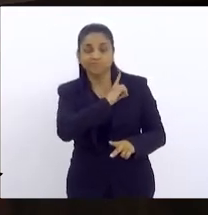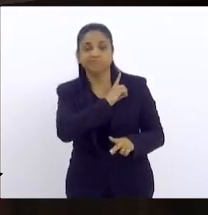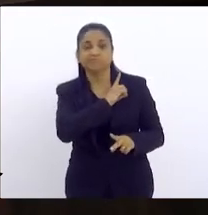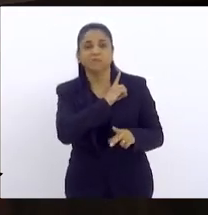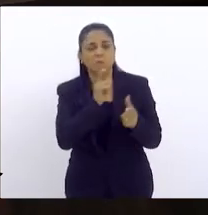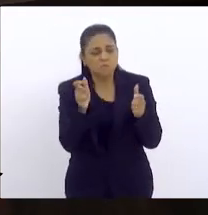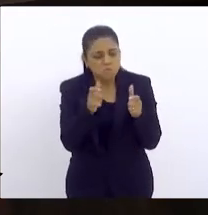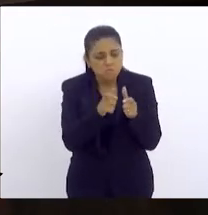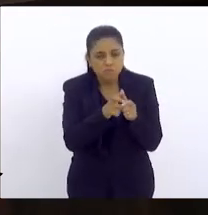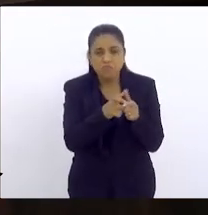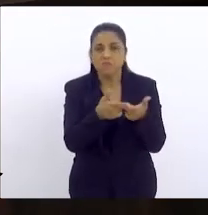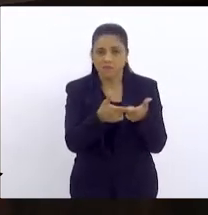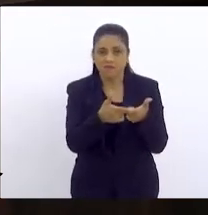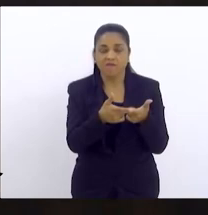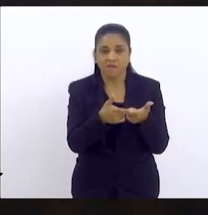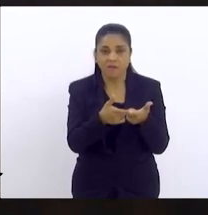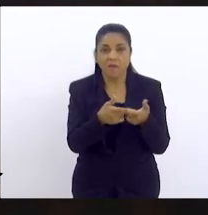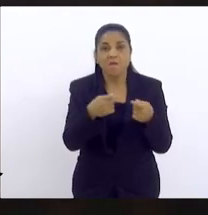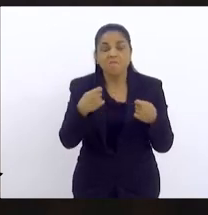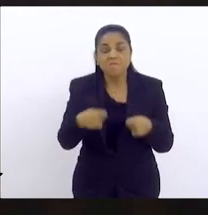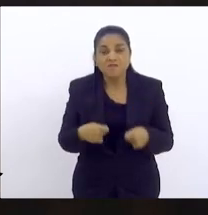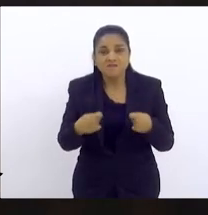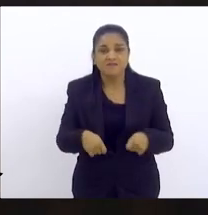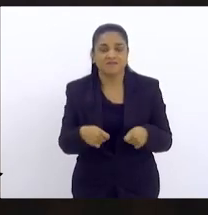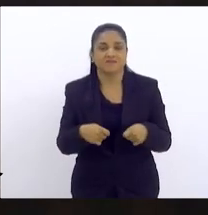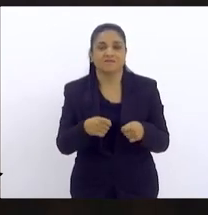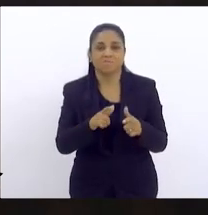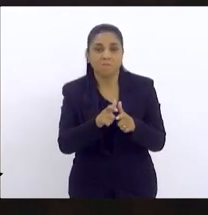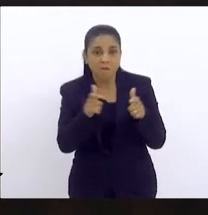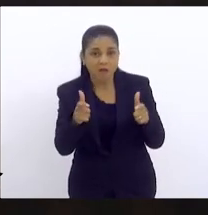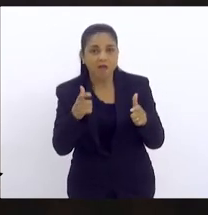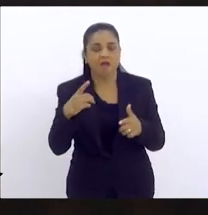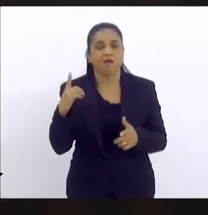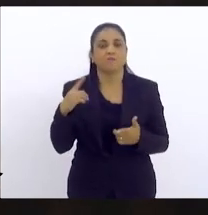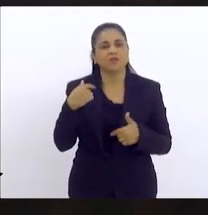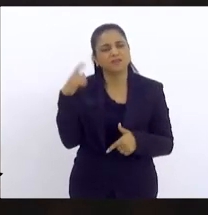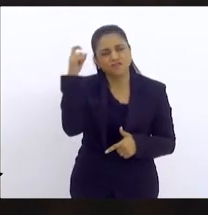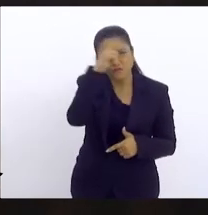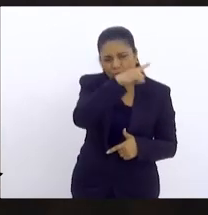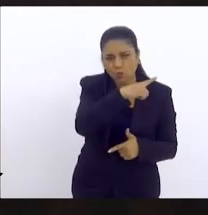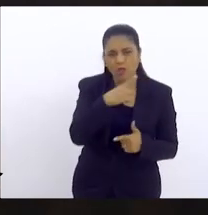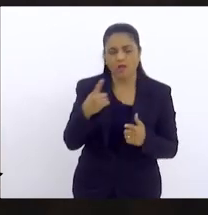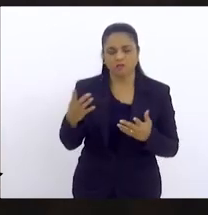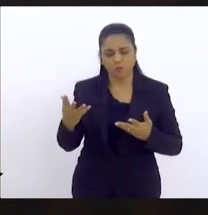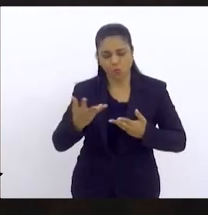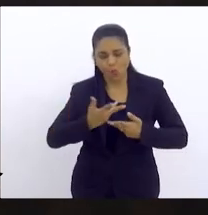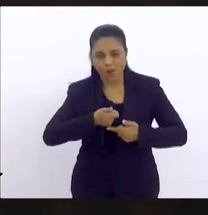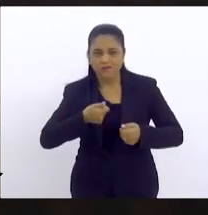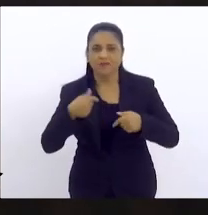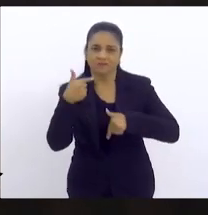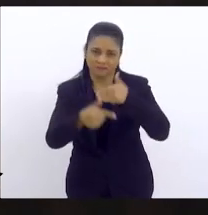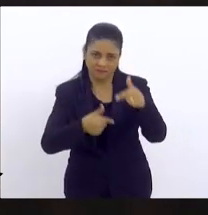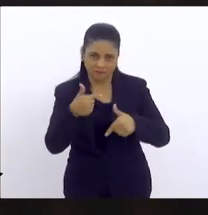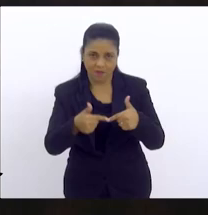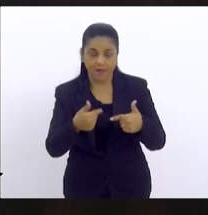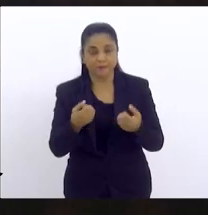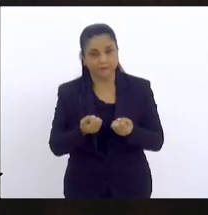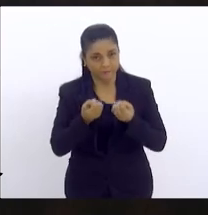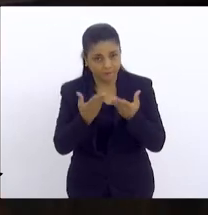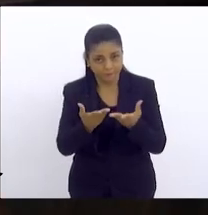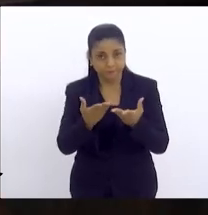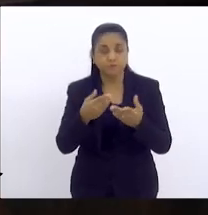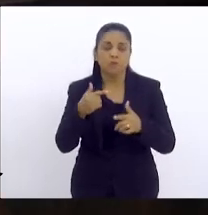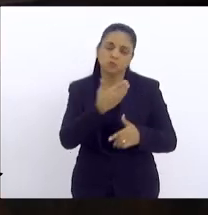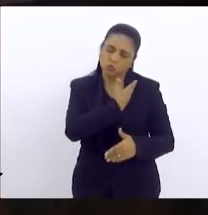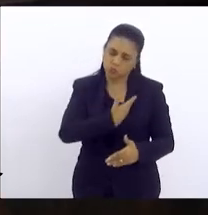delegacias circunstitucionadas que dificulta a entrega de um trabalho de qualidade mas o governador tem se